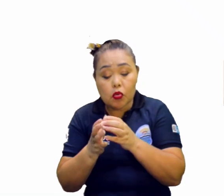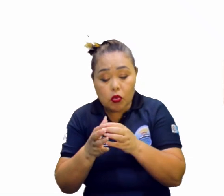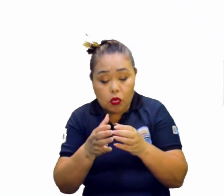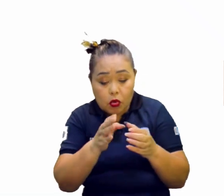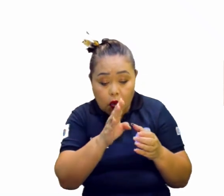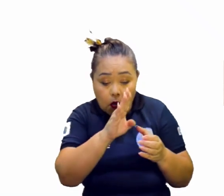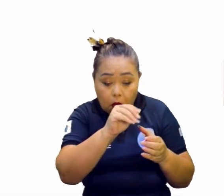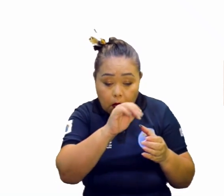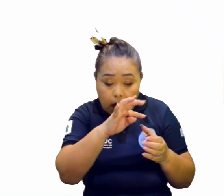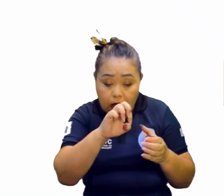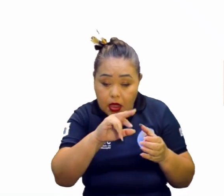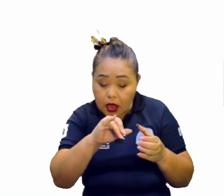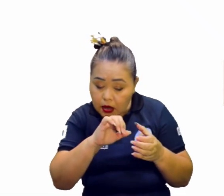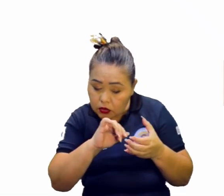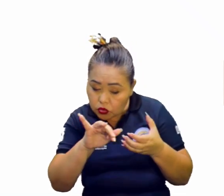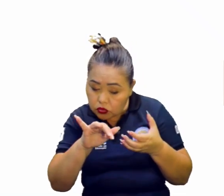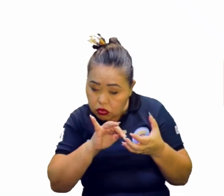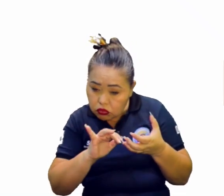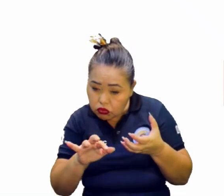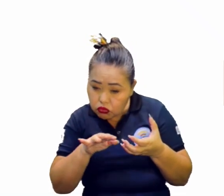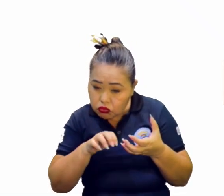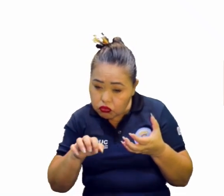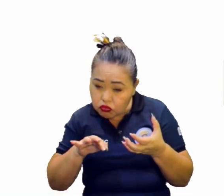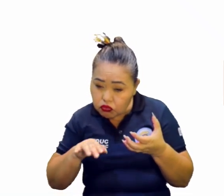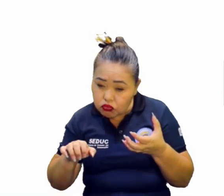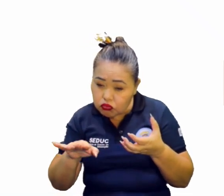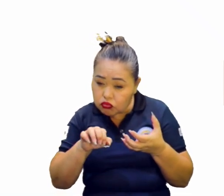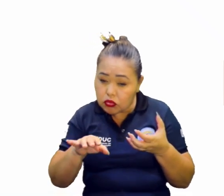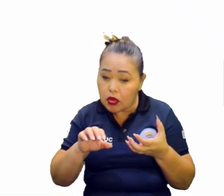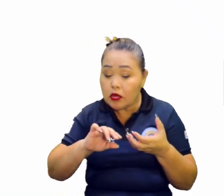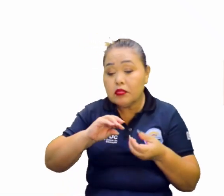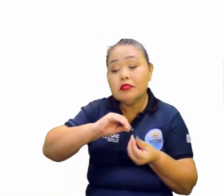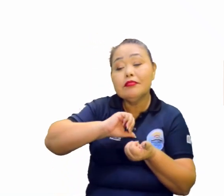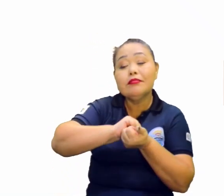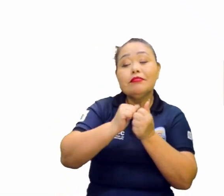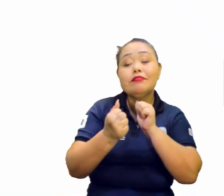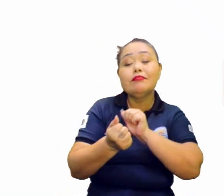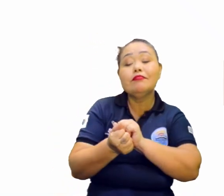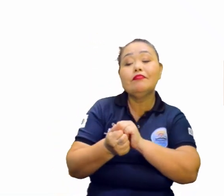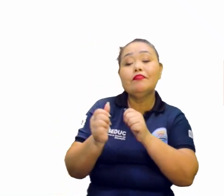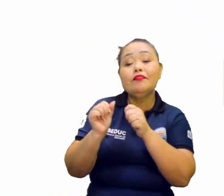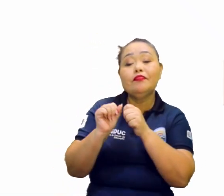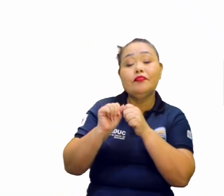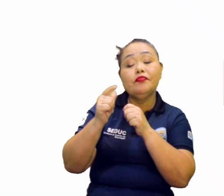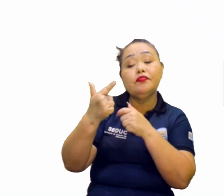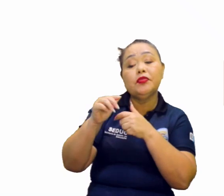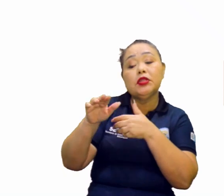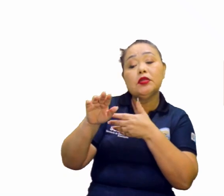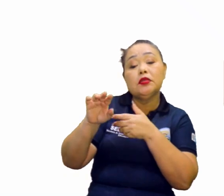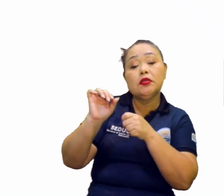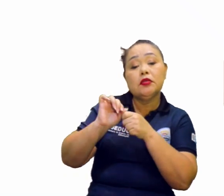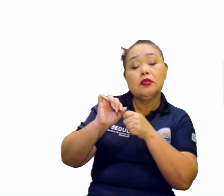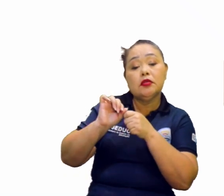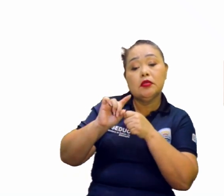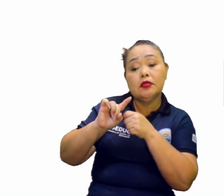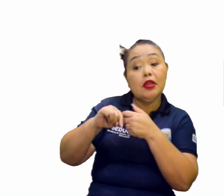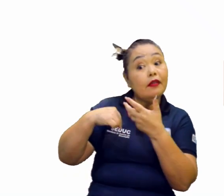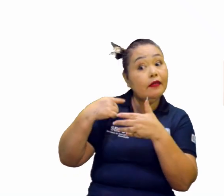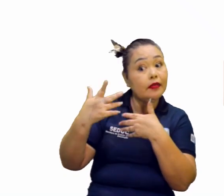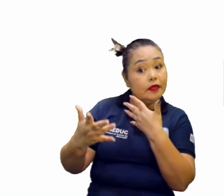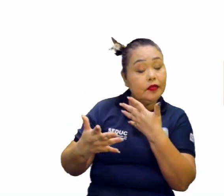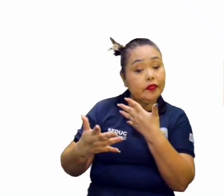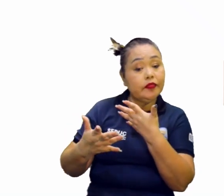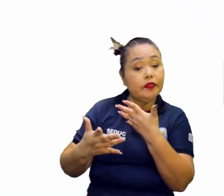agindo sobre esse nitrogênio, transformando ele em nitrito, nitrato, enfim, para que